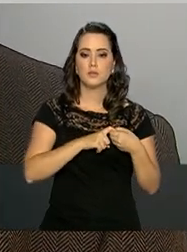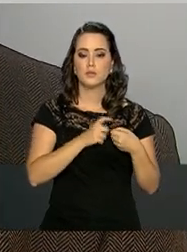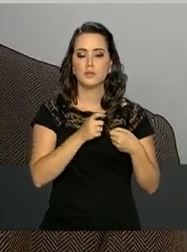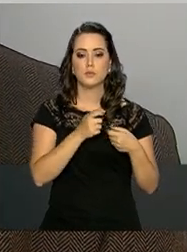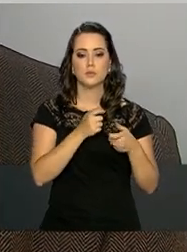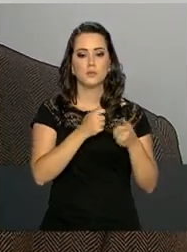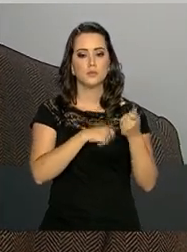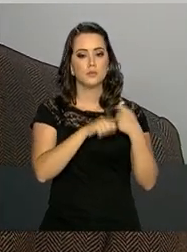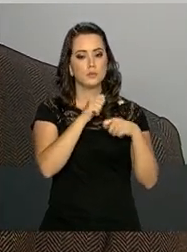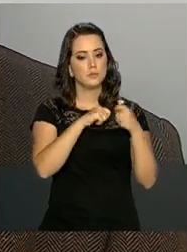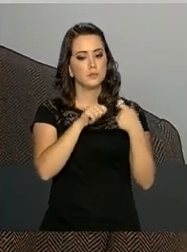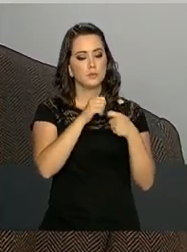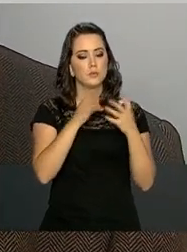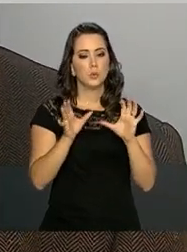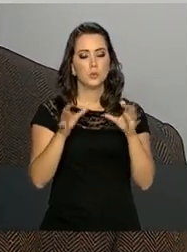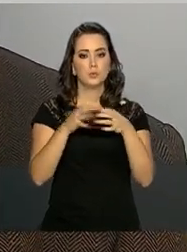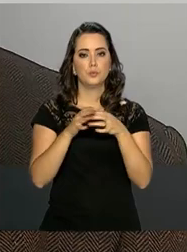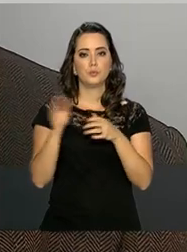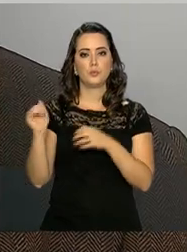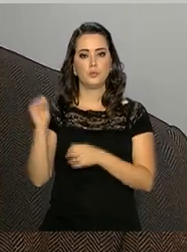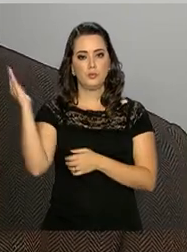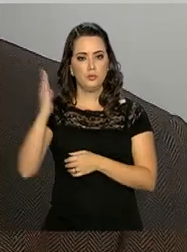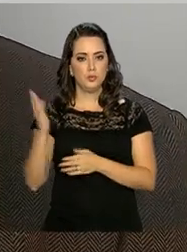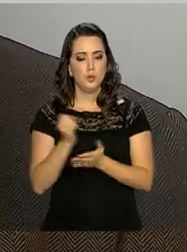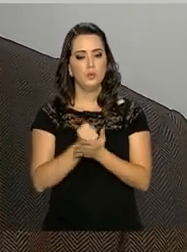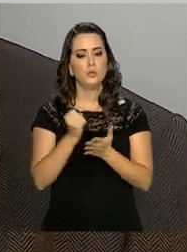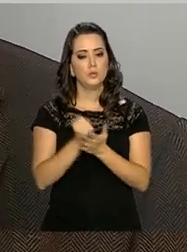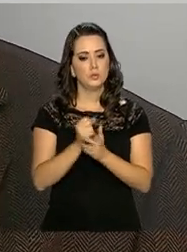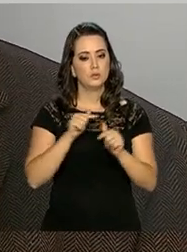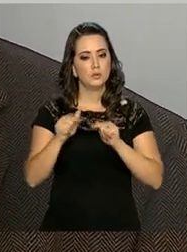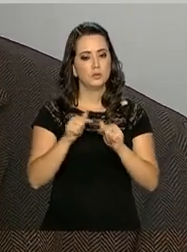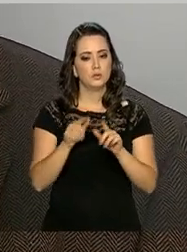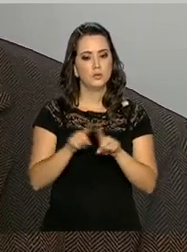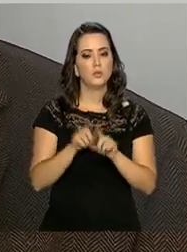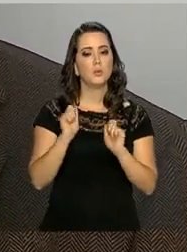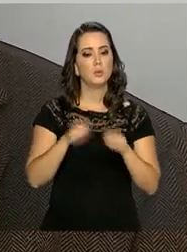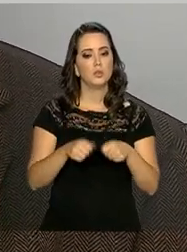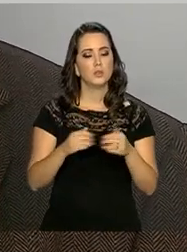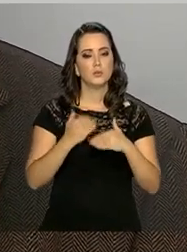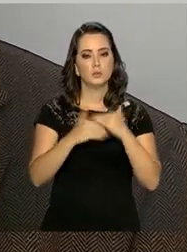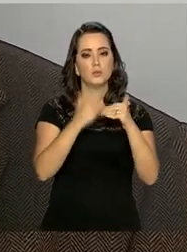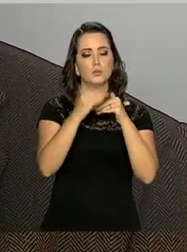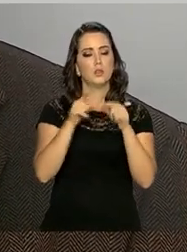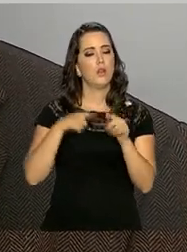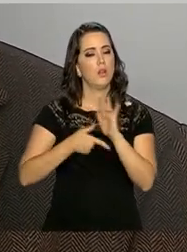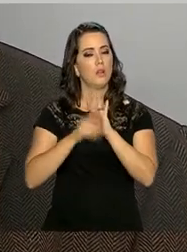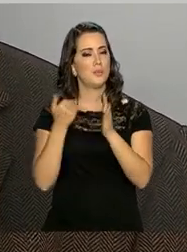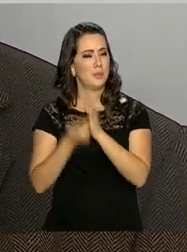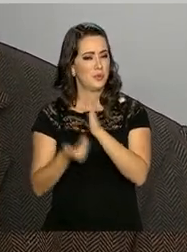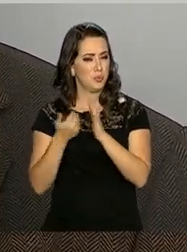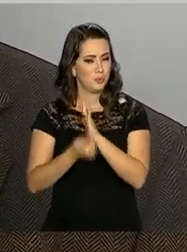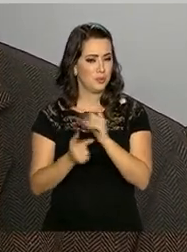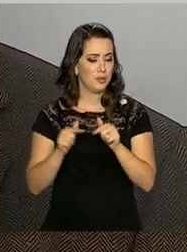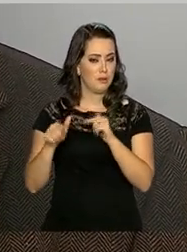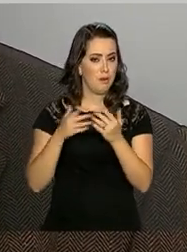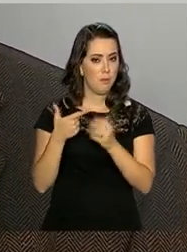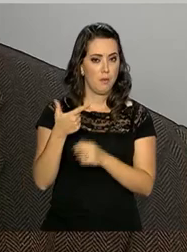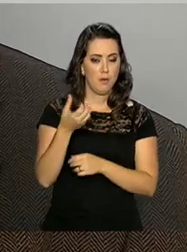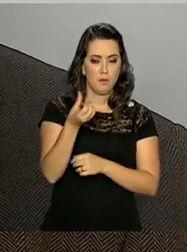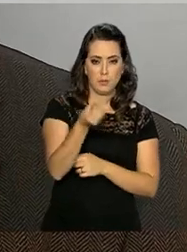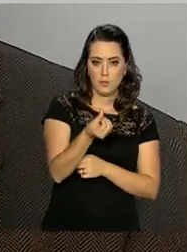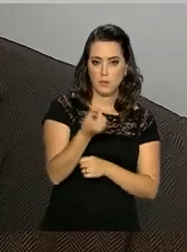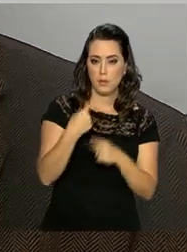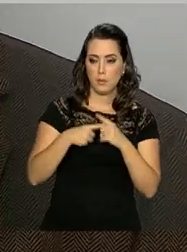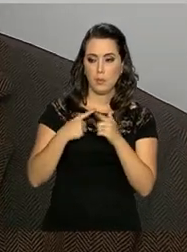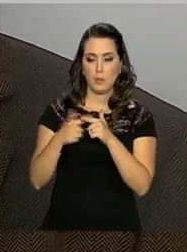da força de trabalho imigrante no mercado de trabalho formal recuperando pode trabalho por isso haviam sido perdidos em 2016 por conta da crise econômica